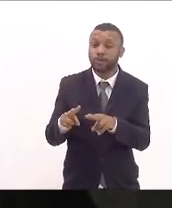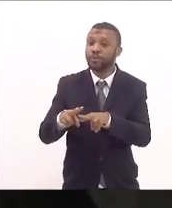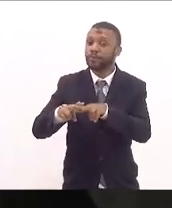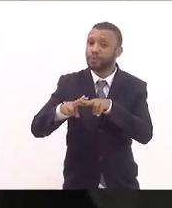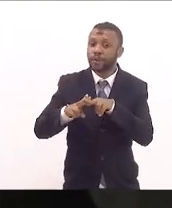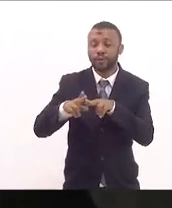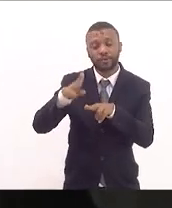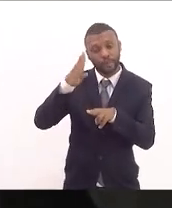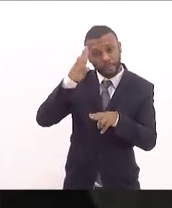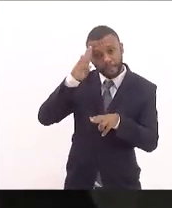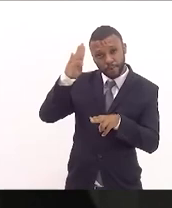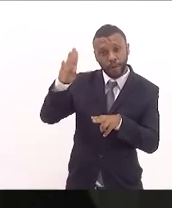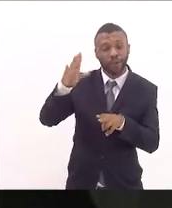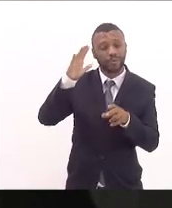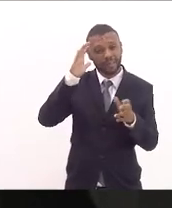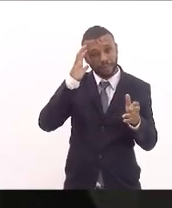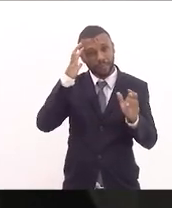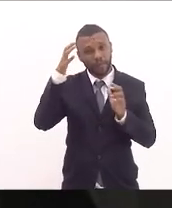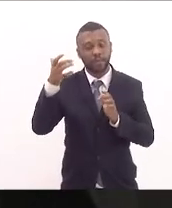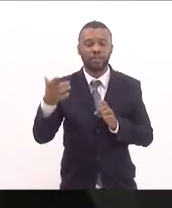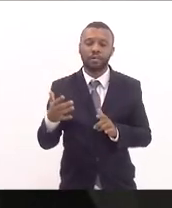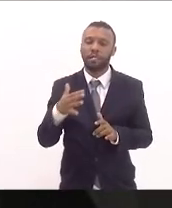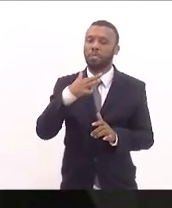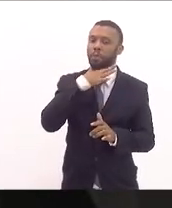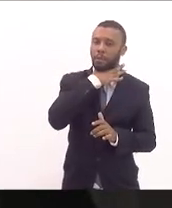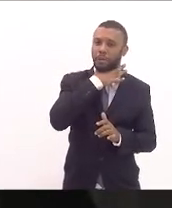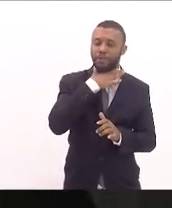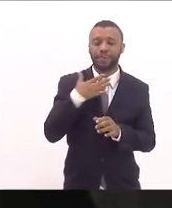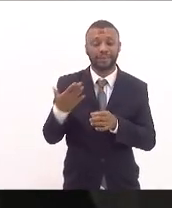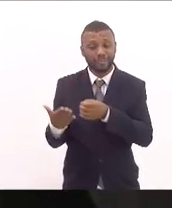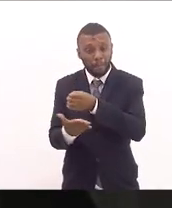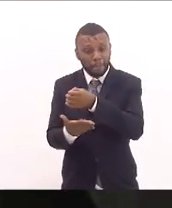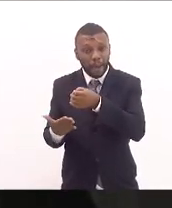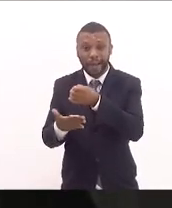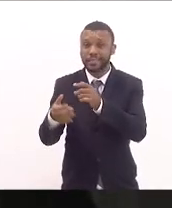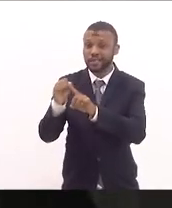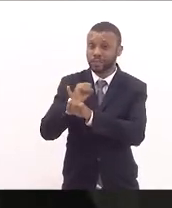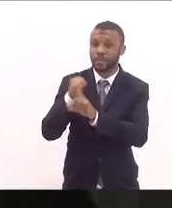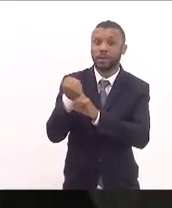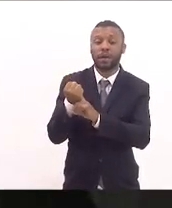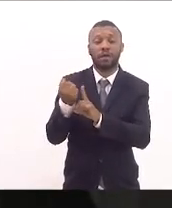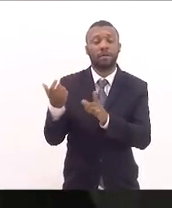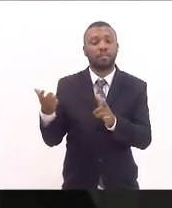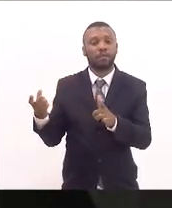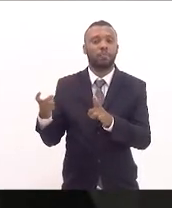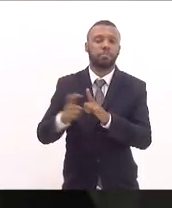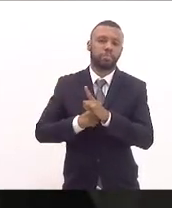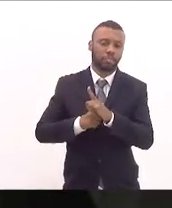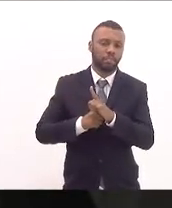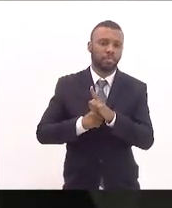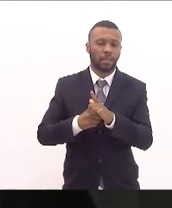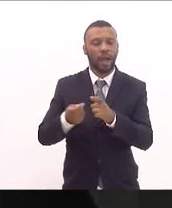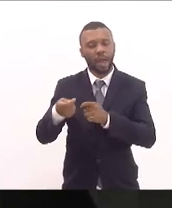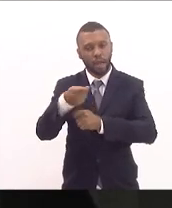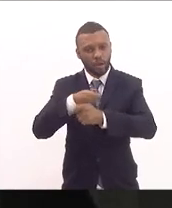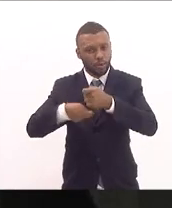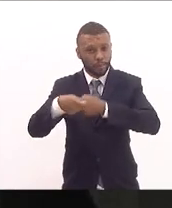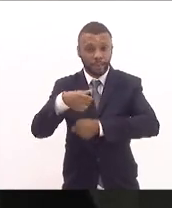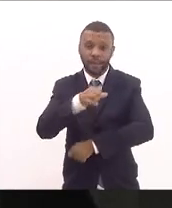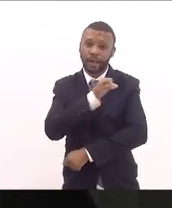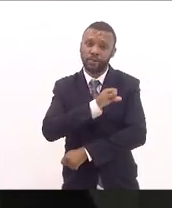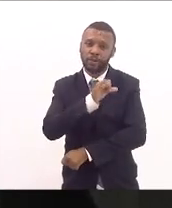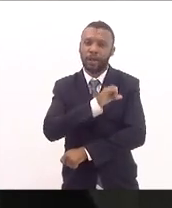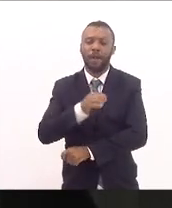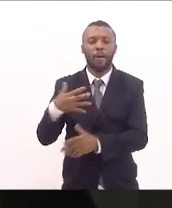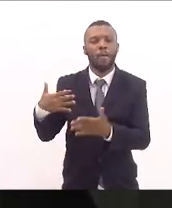estruturantes da situação crítica e estruturalmente crítica em que se encontra a economia do Estado do Rio de Janeiro alguns anos